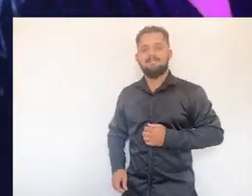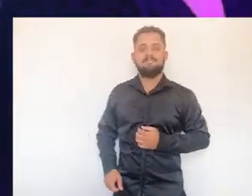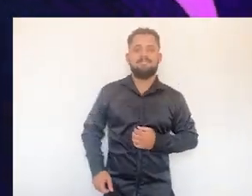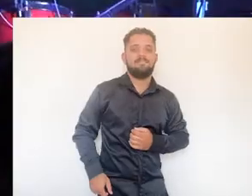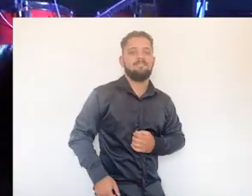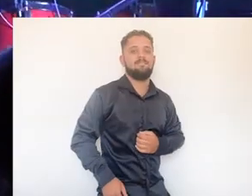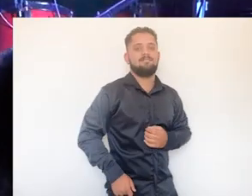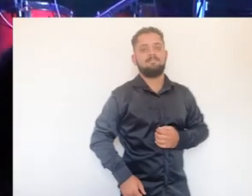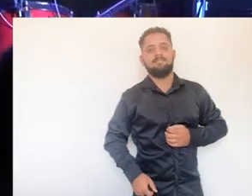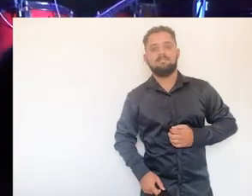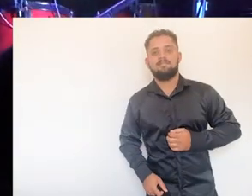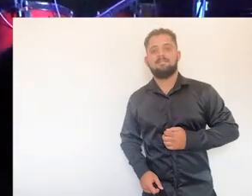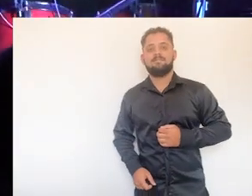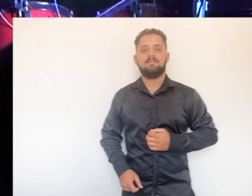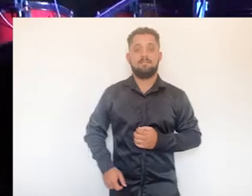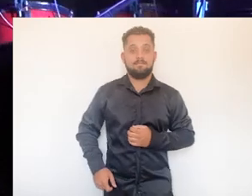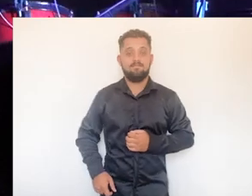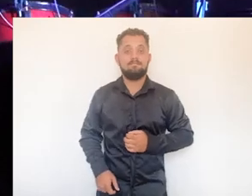baião.